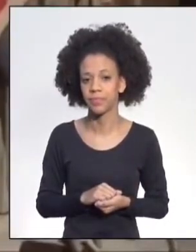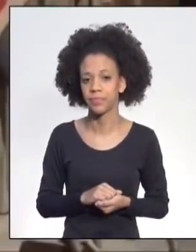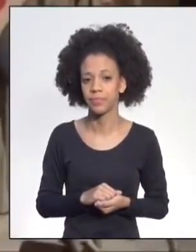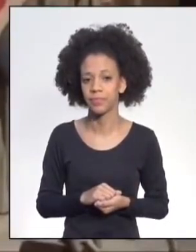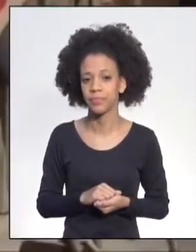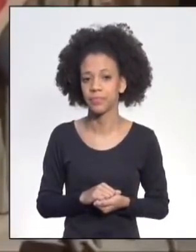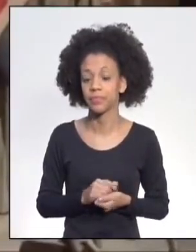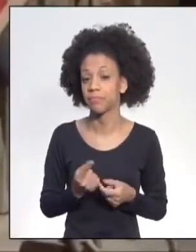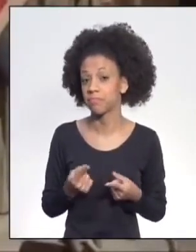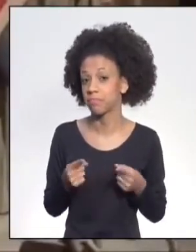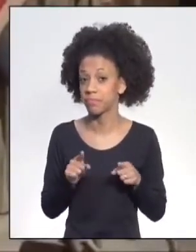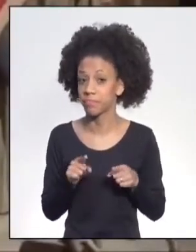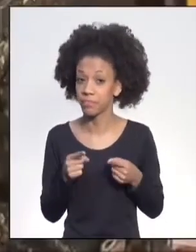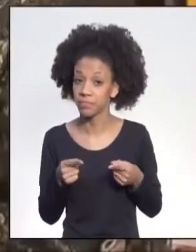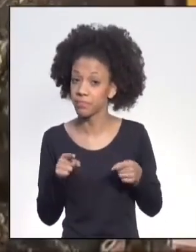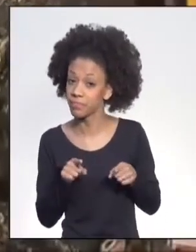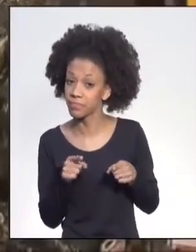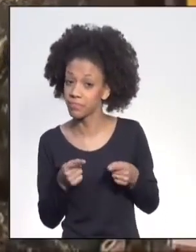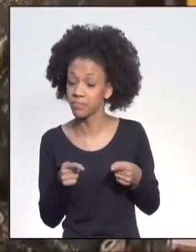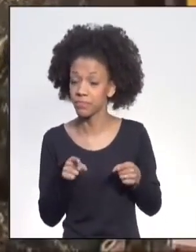Nale, nale, nale, kunumani.